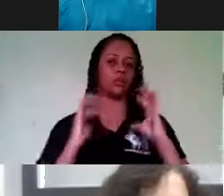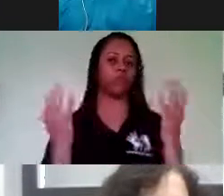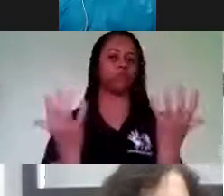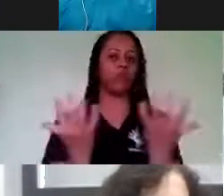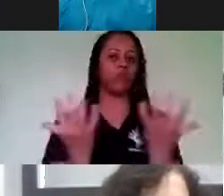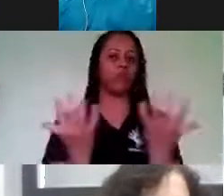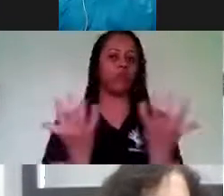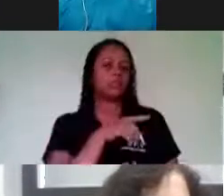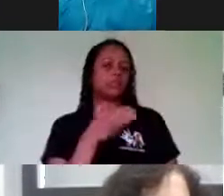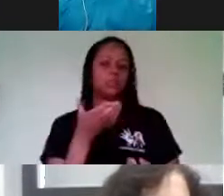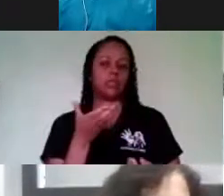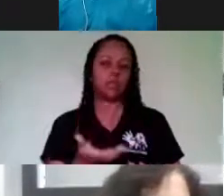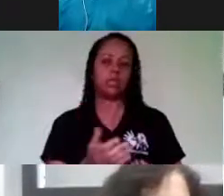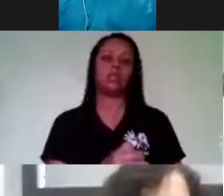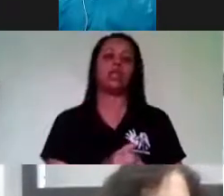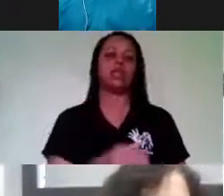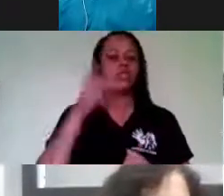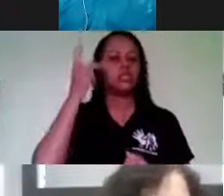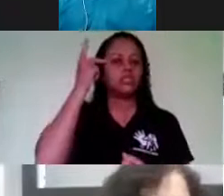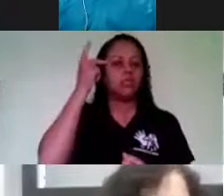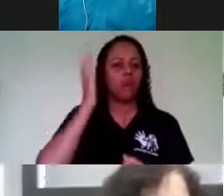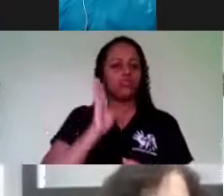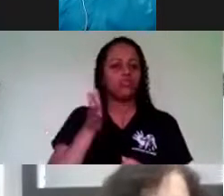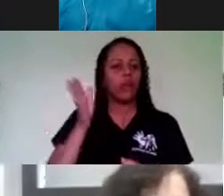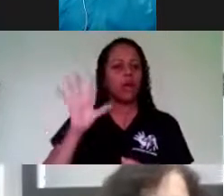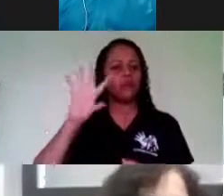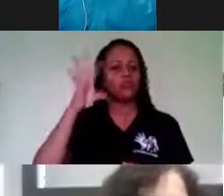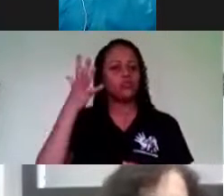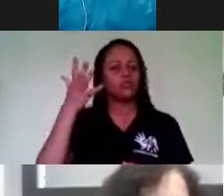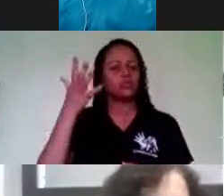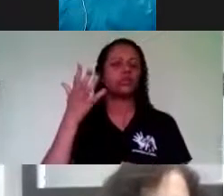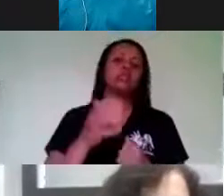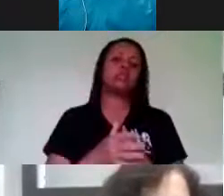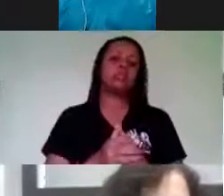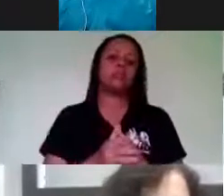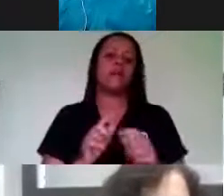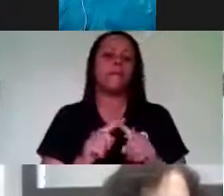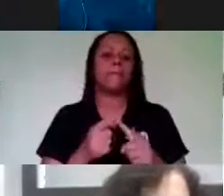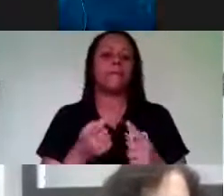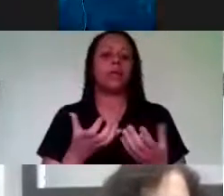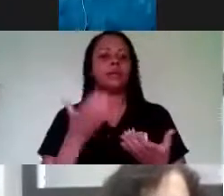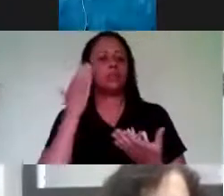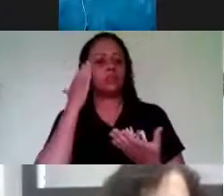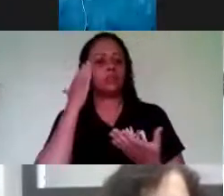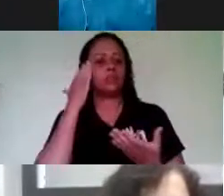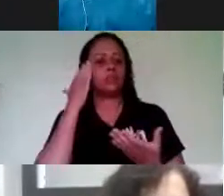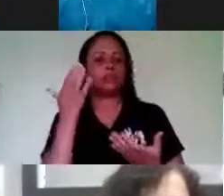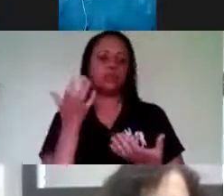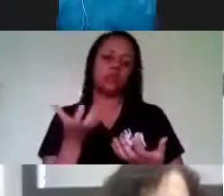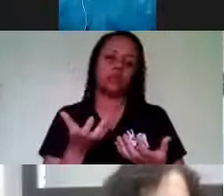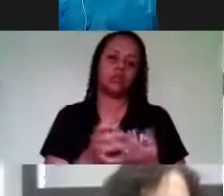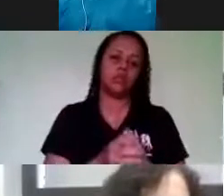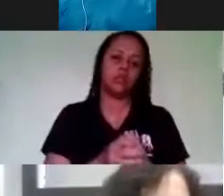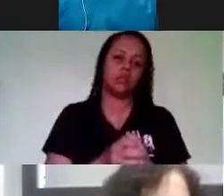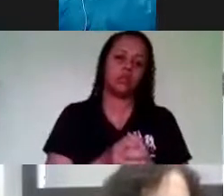já perdi as contas, eu acredito que o Clemente ou o próprio Cal deve saber, mas eu sei que eu era, né, ainda